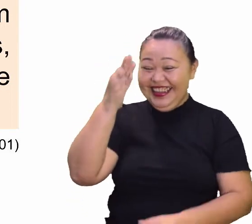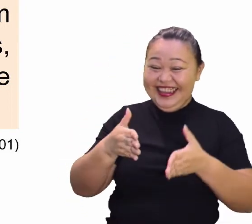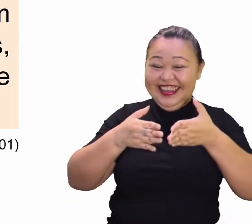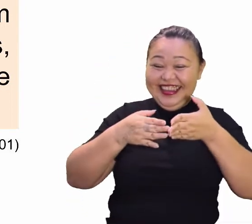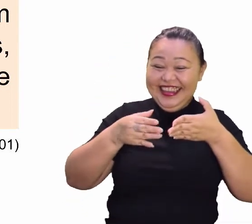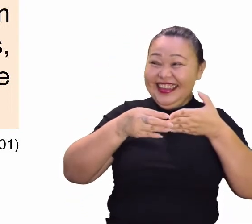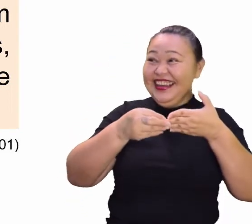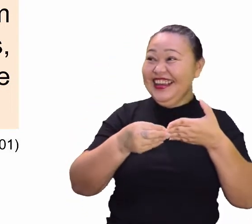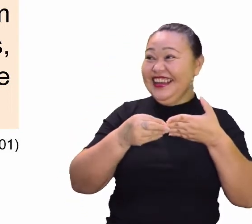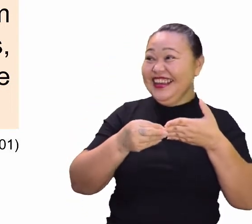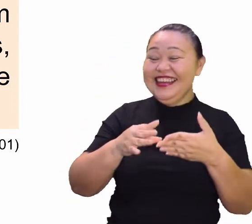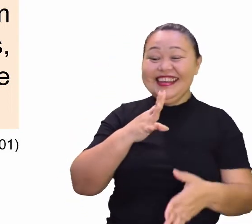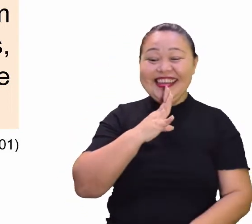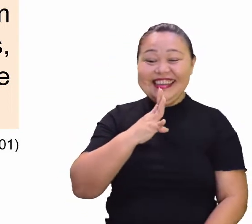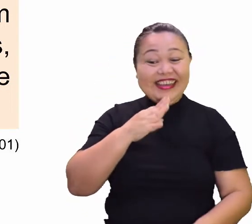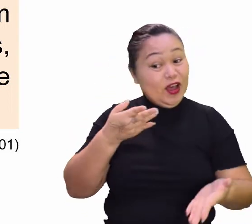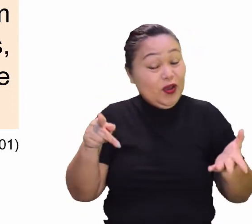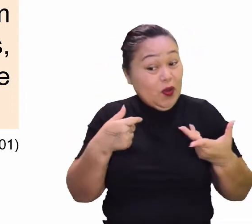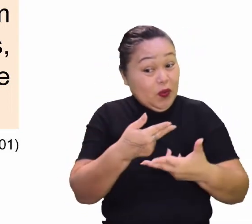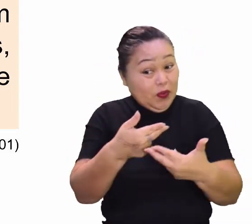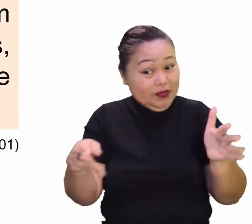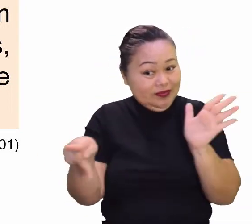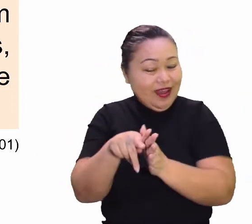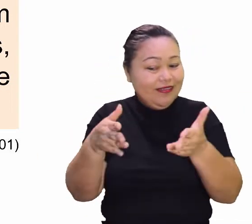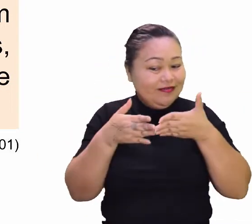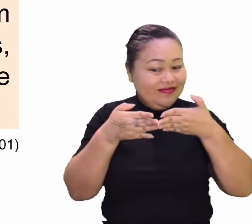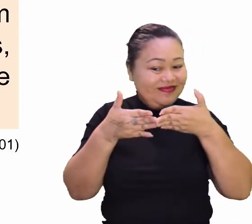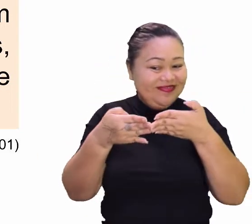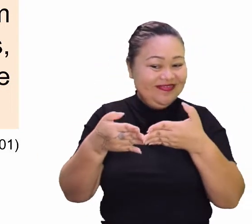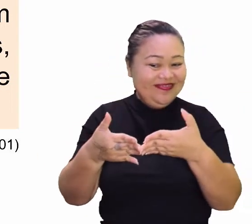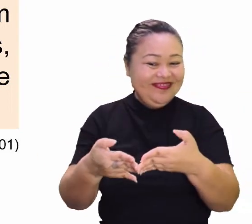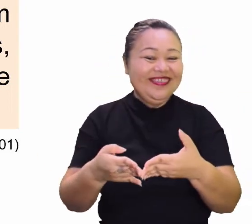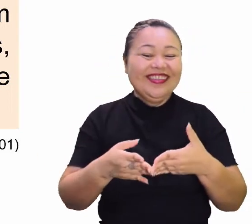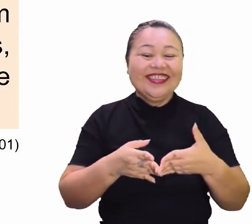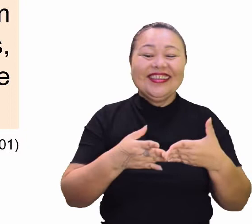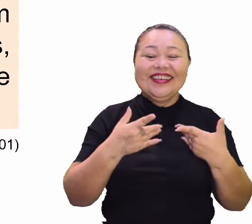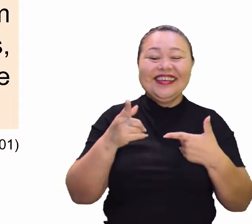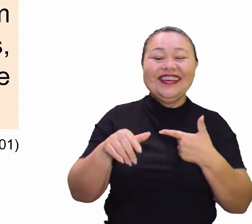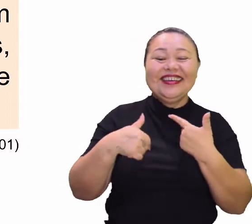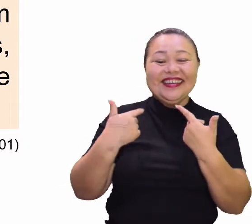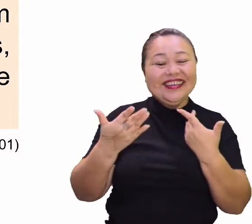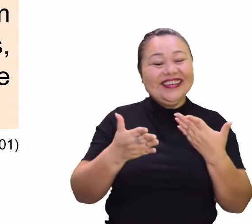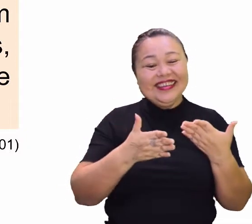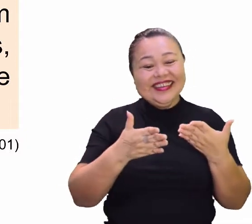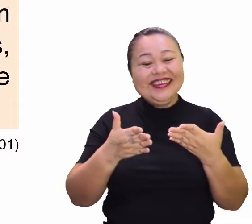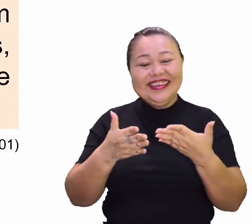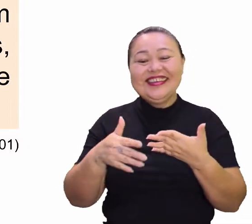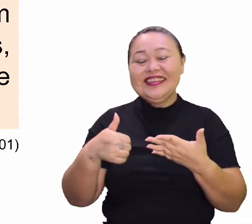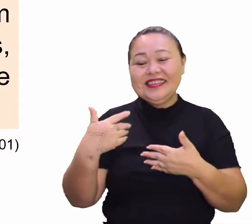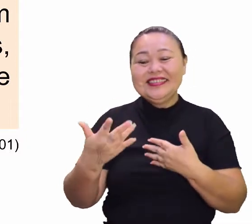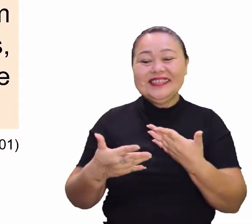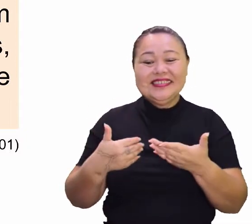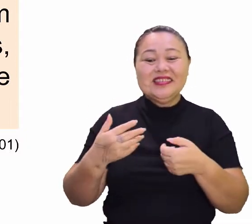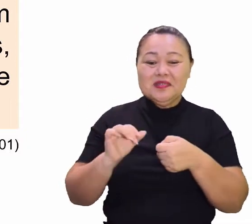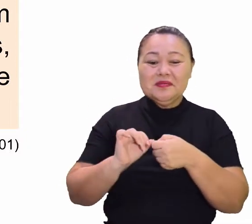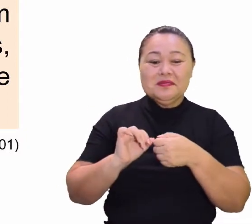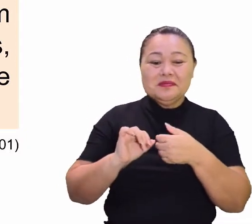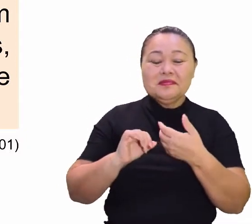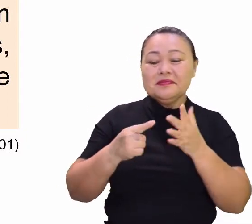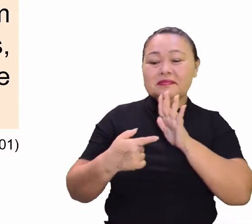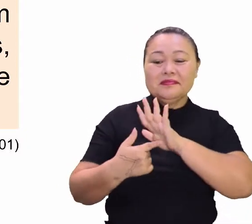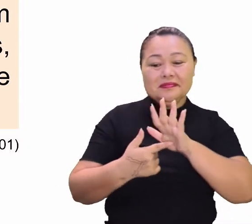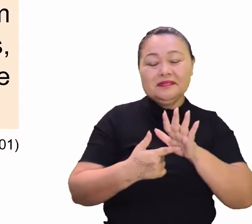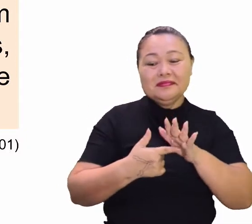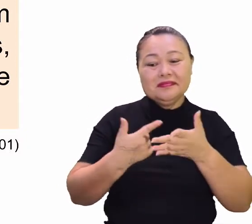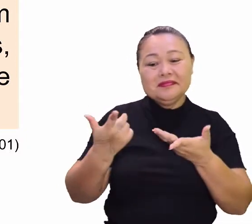Experiência de navegação, tá vendo aí? Ô, garoto! Vamos lá. Seu percurso é tortuoso e as condições de navegação se